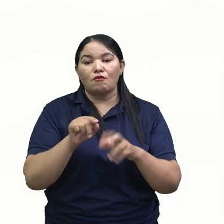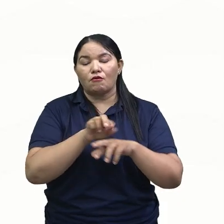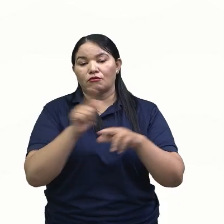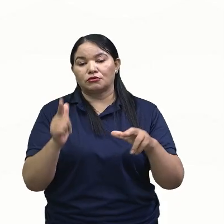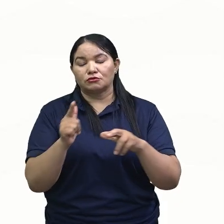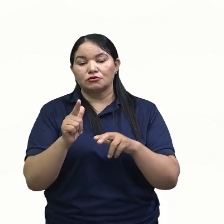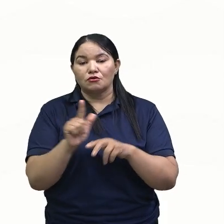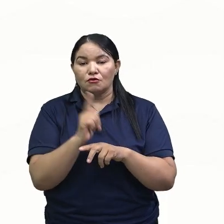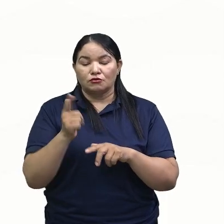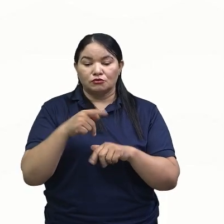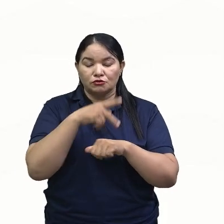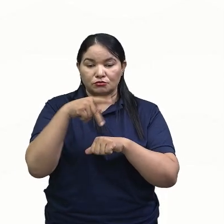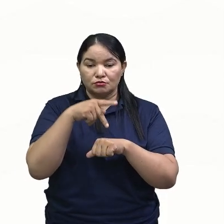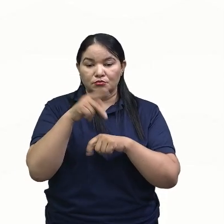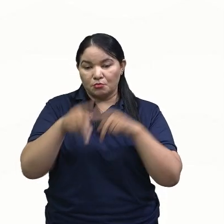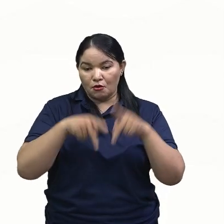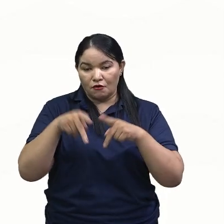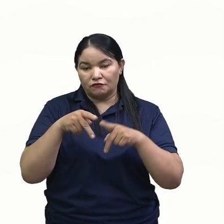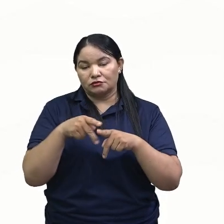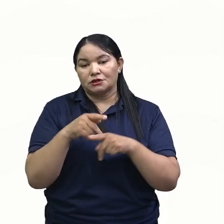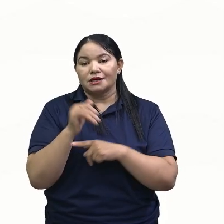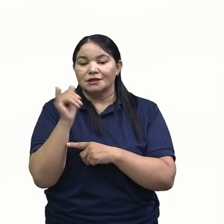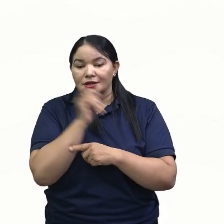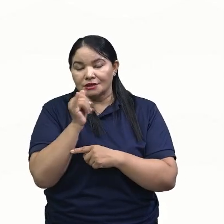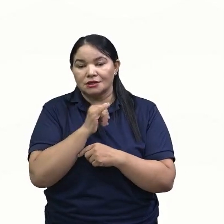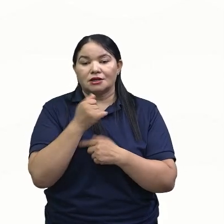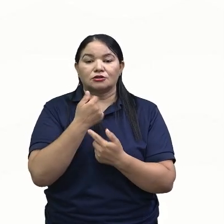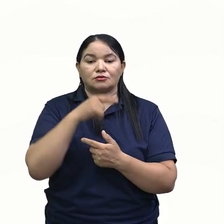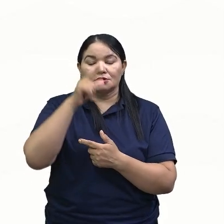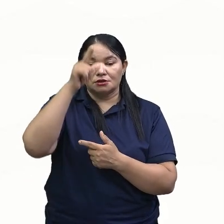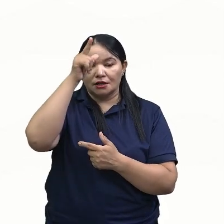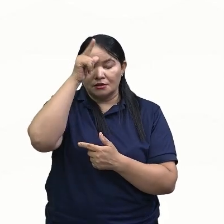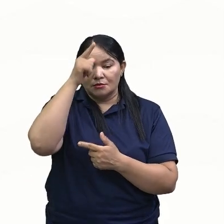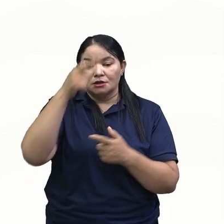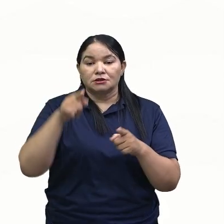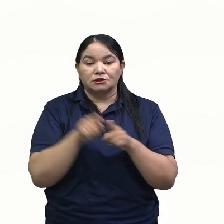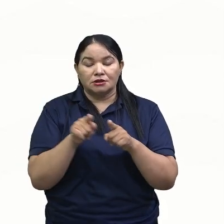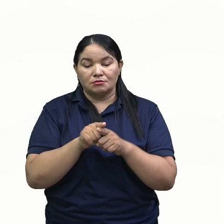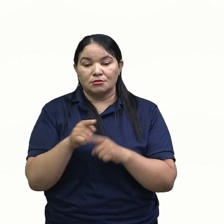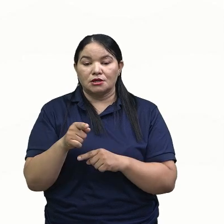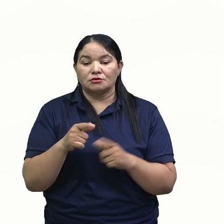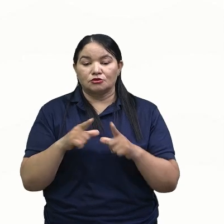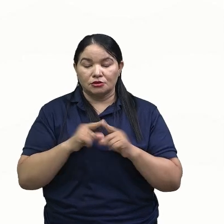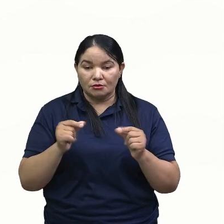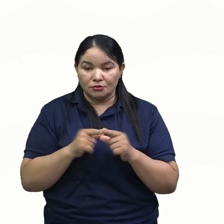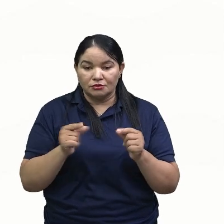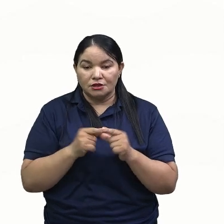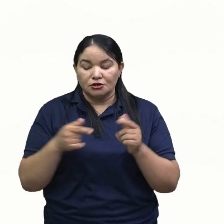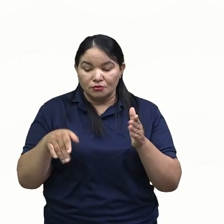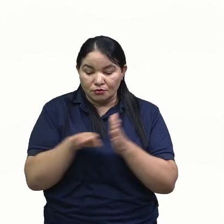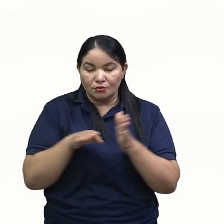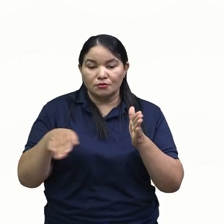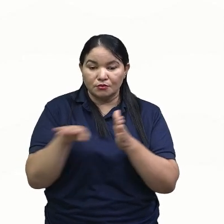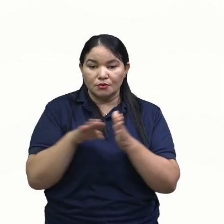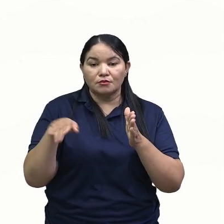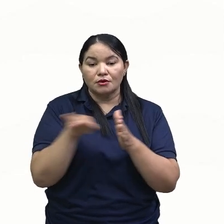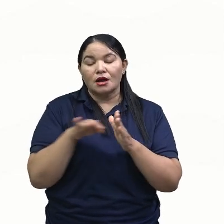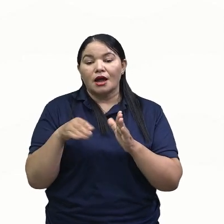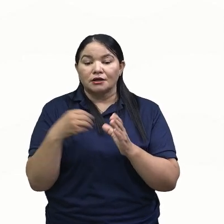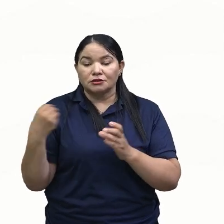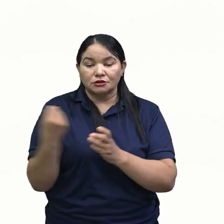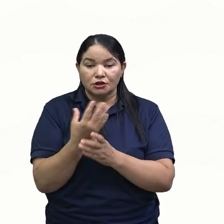povos europeus, como italianos, alemães e japoneses, que trouxeram novas